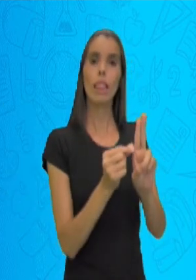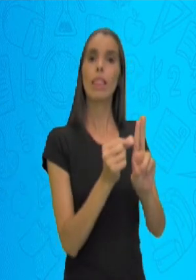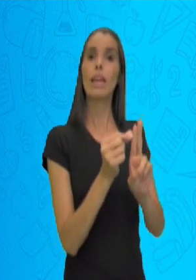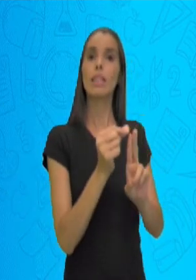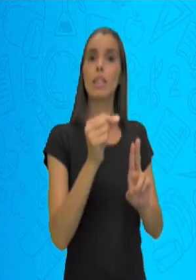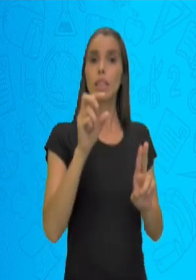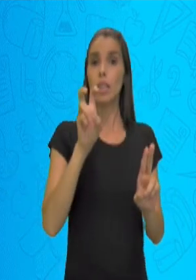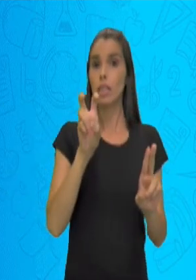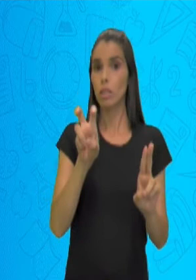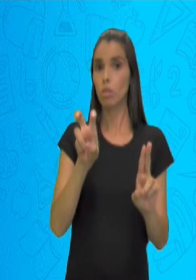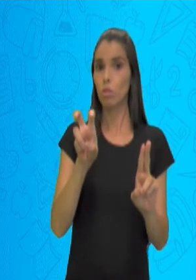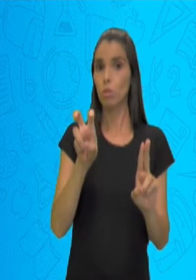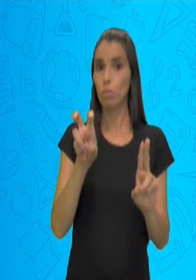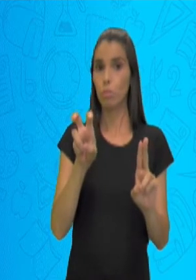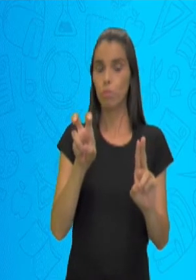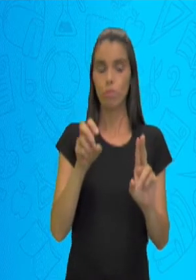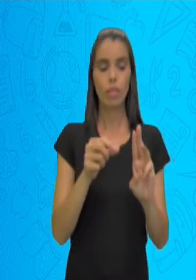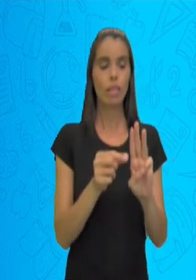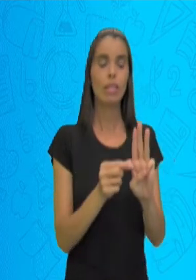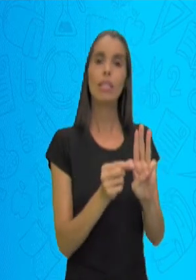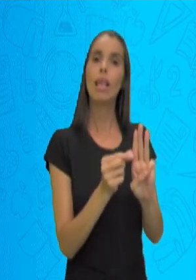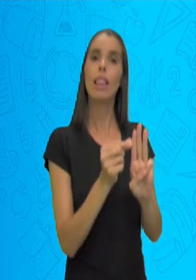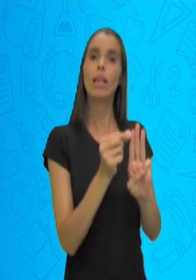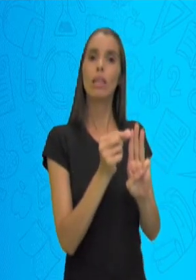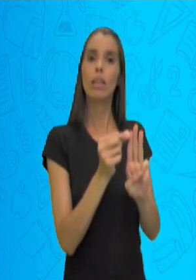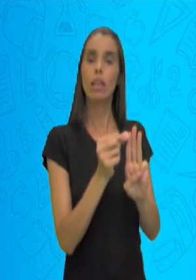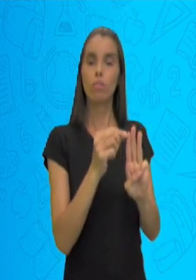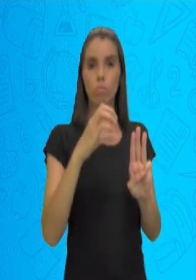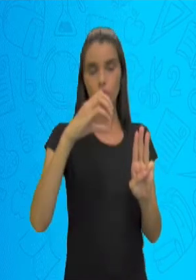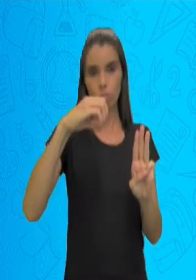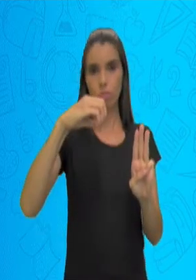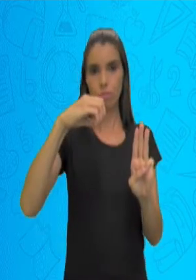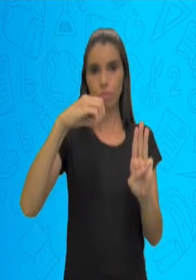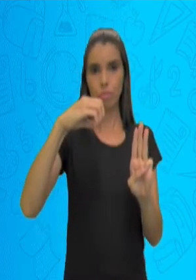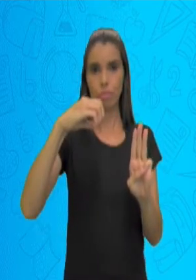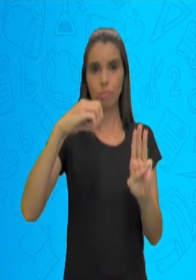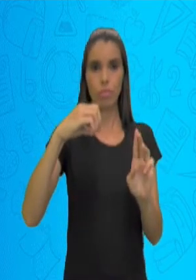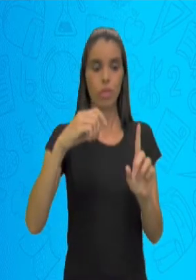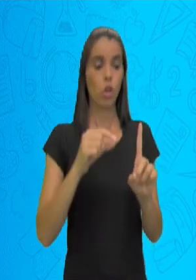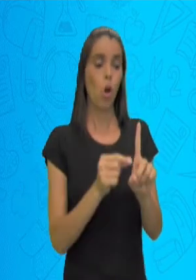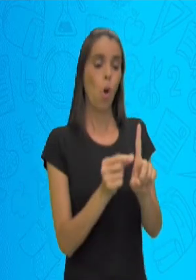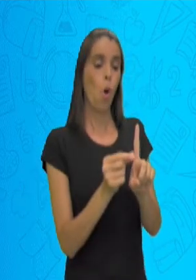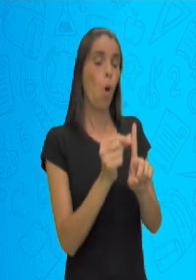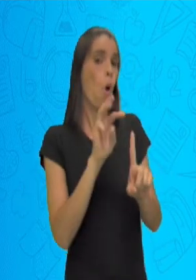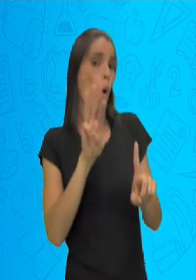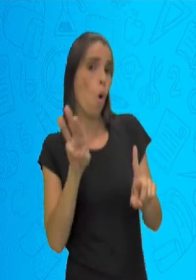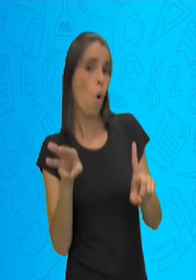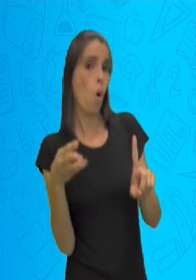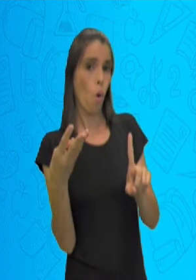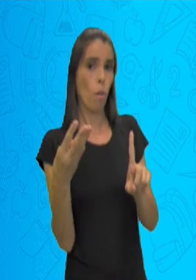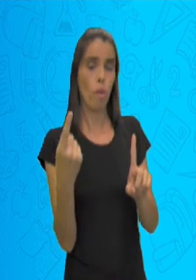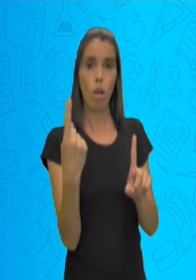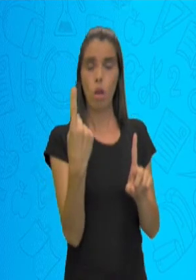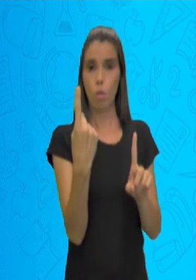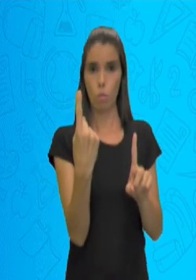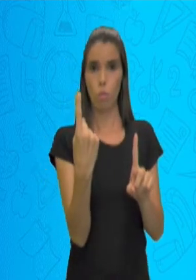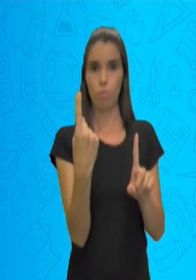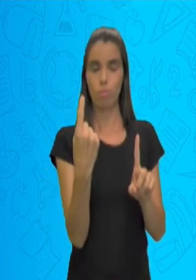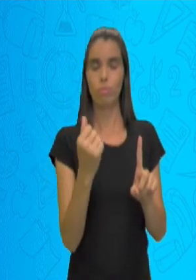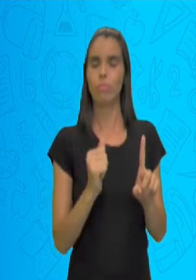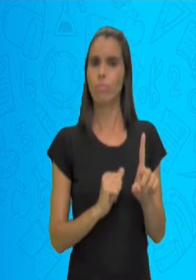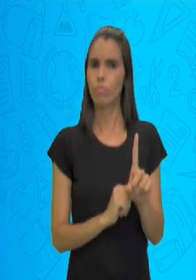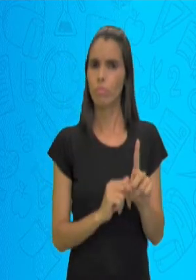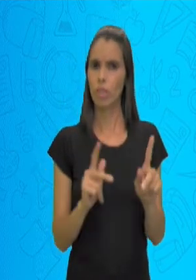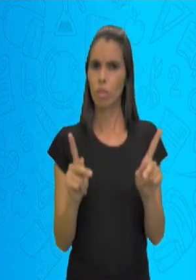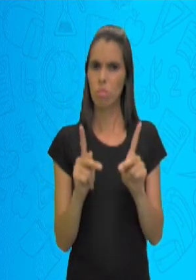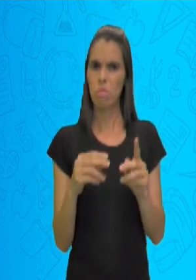dezena 5, centena 0 e unidade de milhar 1. Professora,